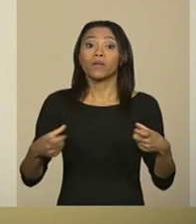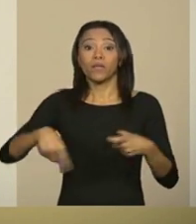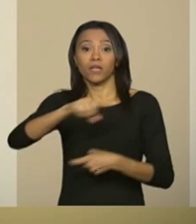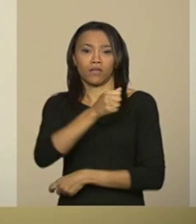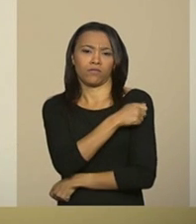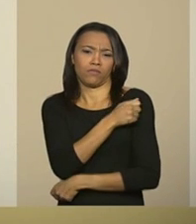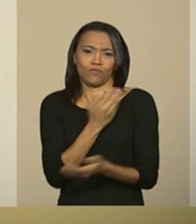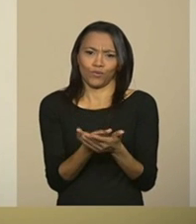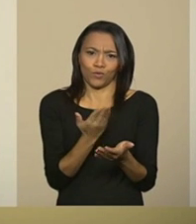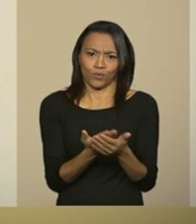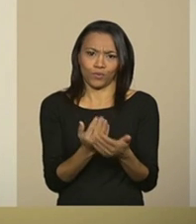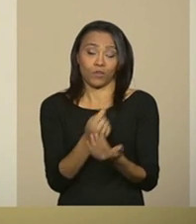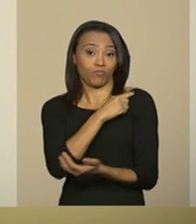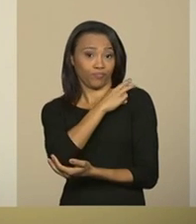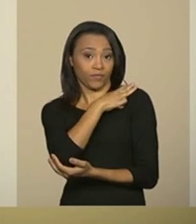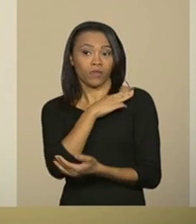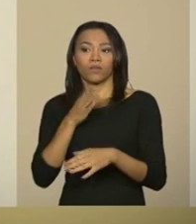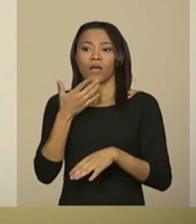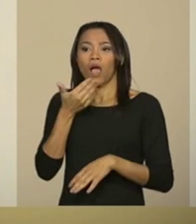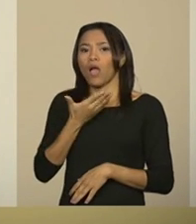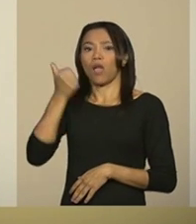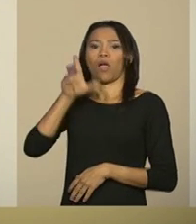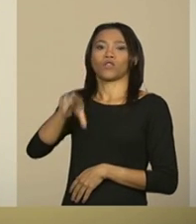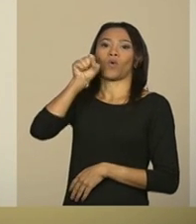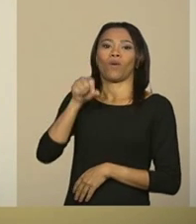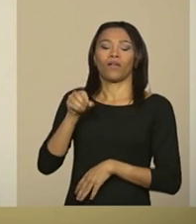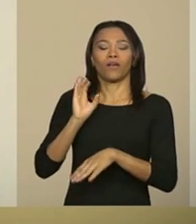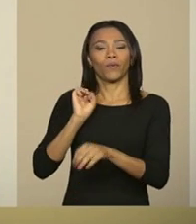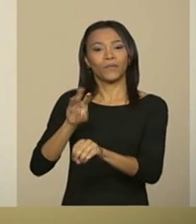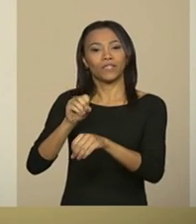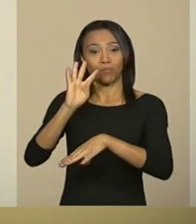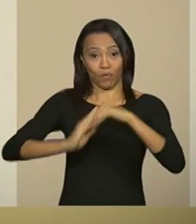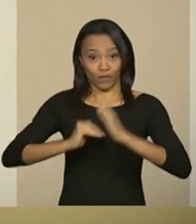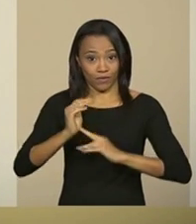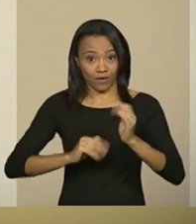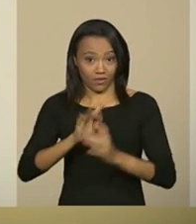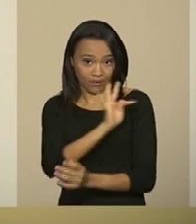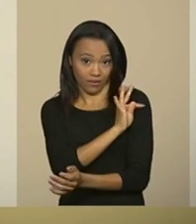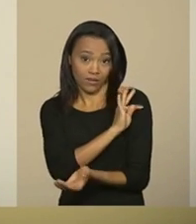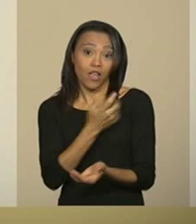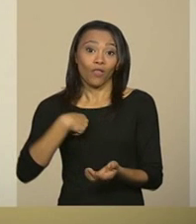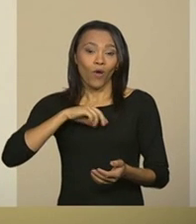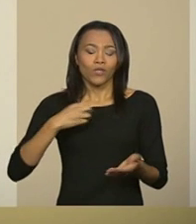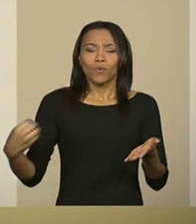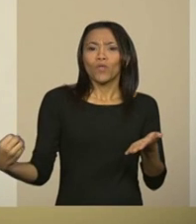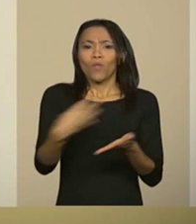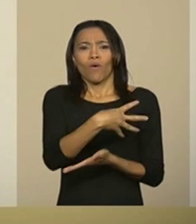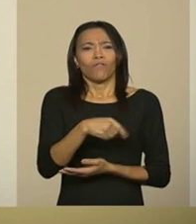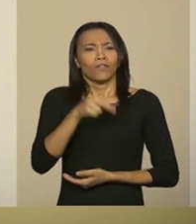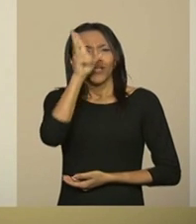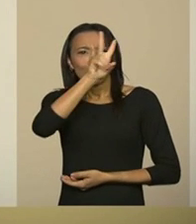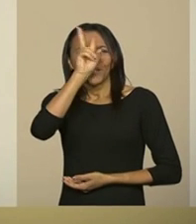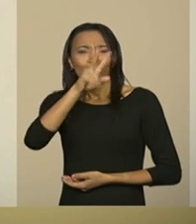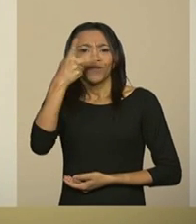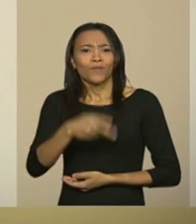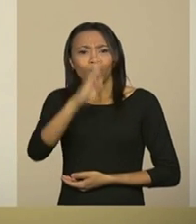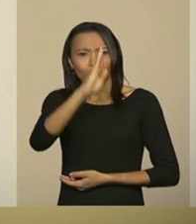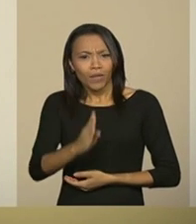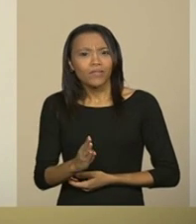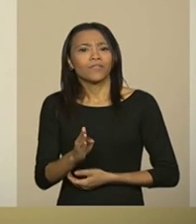do ensino médio óptica pela educação profissional nós nos eua estamos escrevendo uma nova página na história do ensino